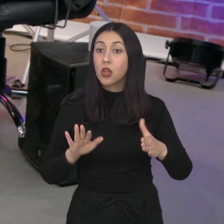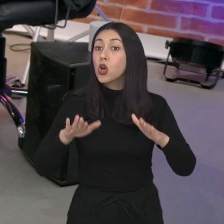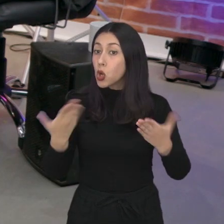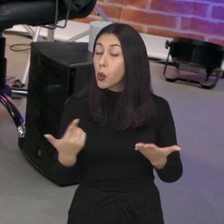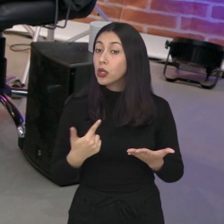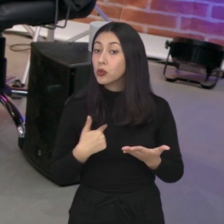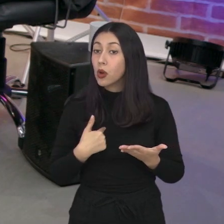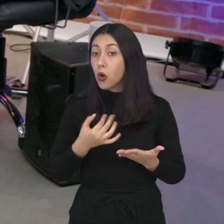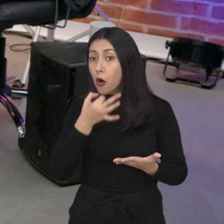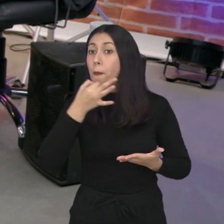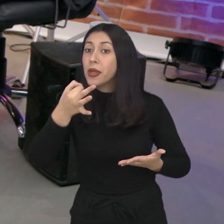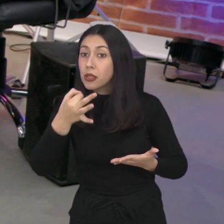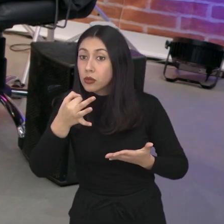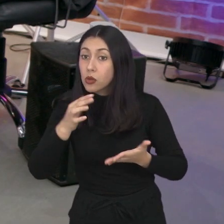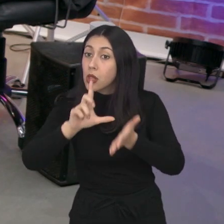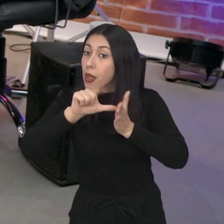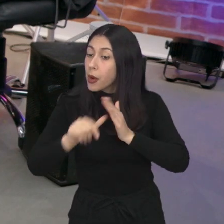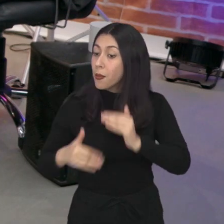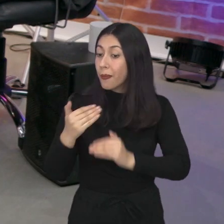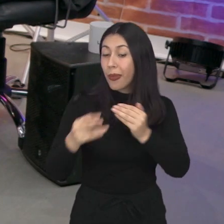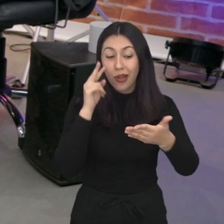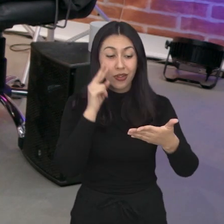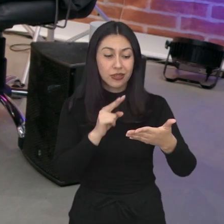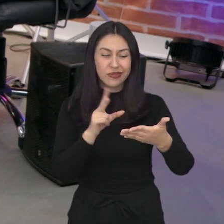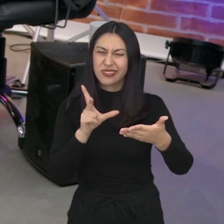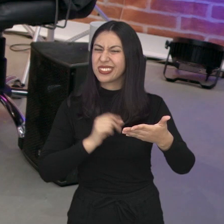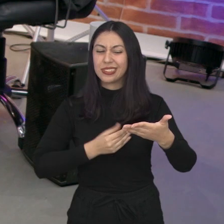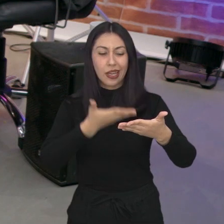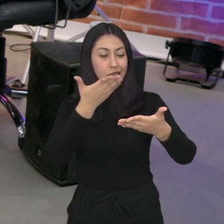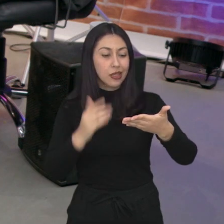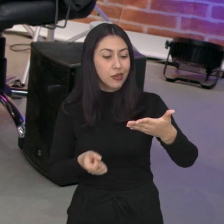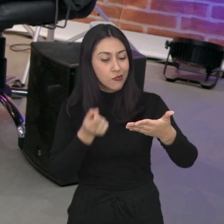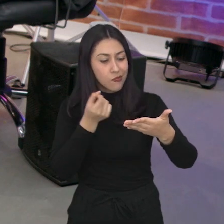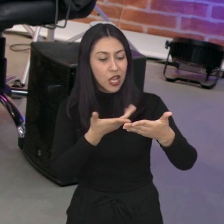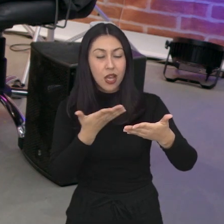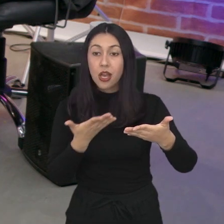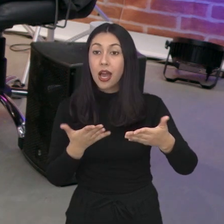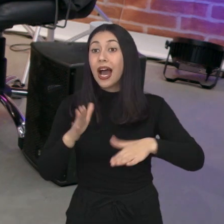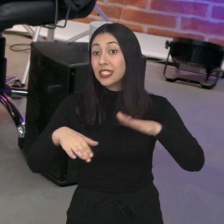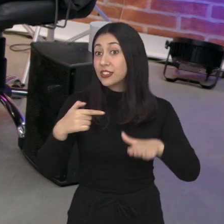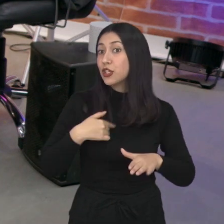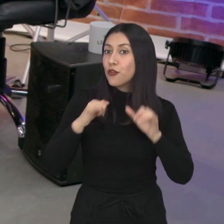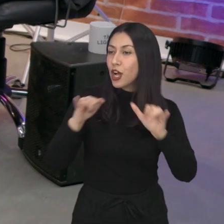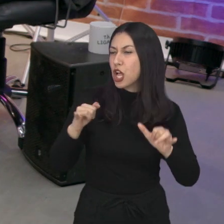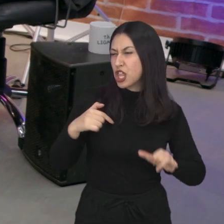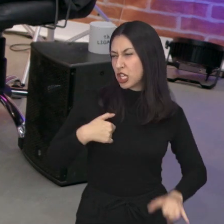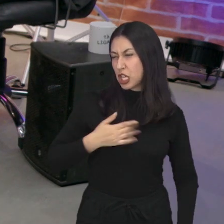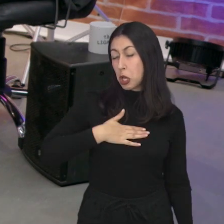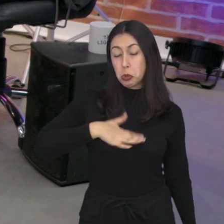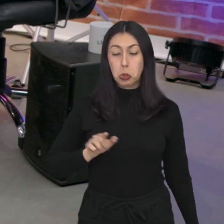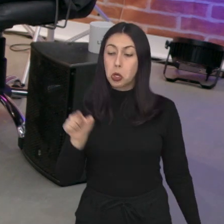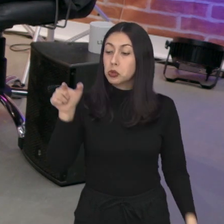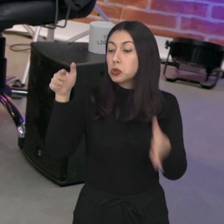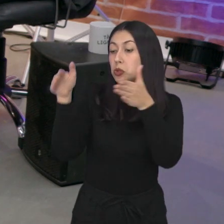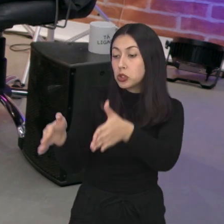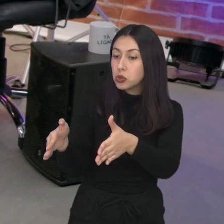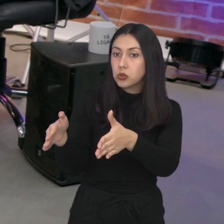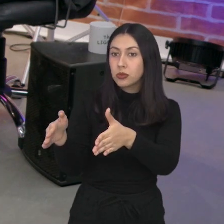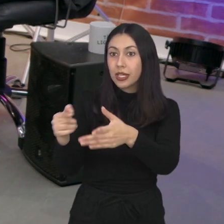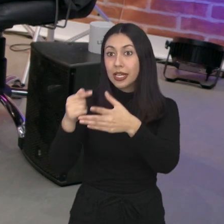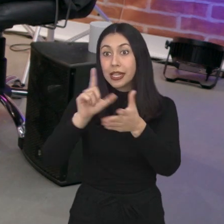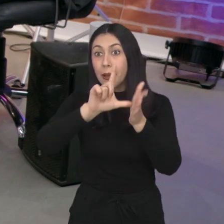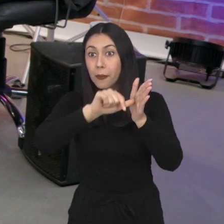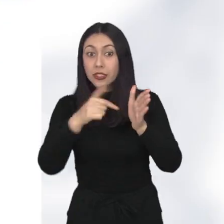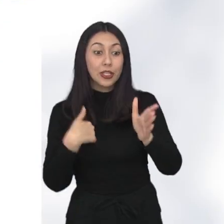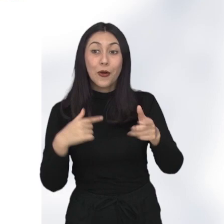quente, eu discordo de mim mesmo. Passa um tempo eu falo, nossa, que droga que eu falei. Às vezes eu falo, eu detesto gente que diz isso. E eu mesmo estava falando